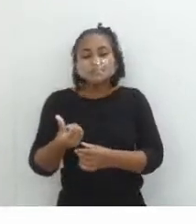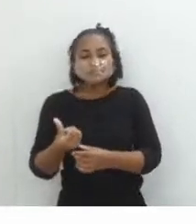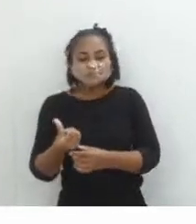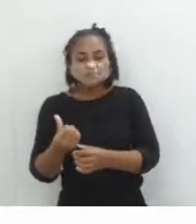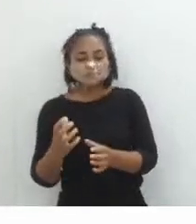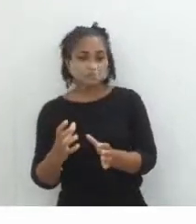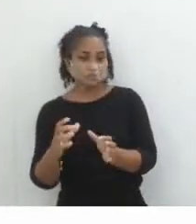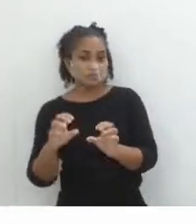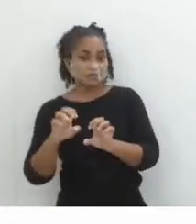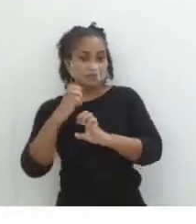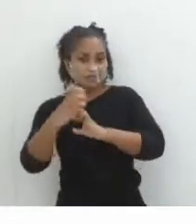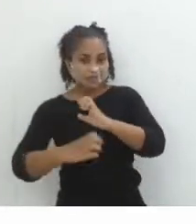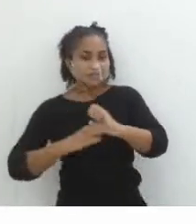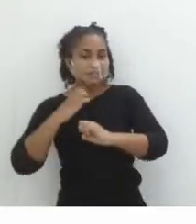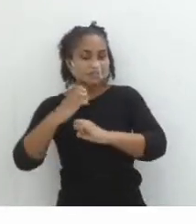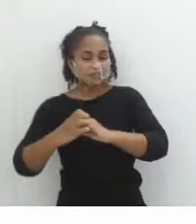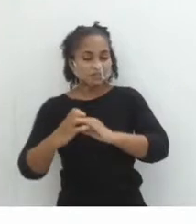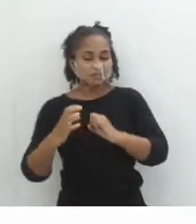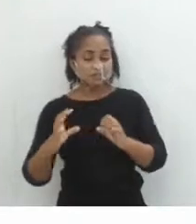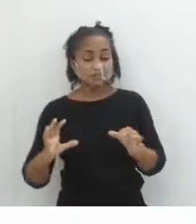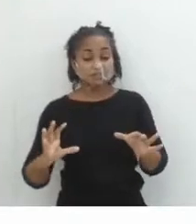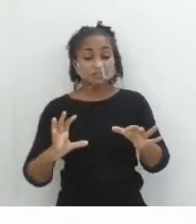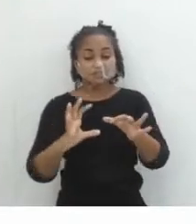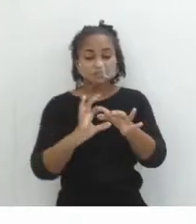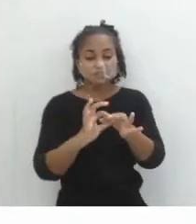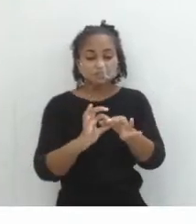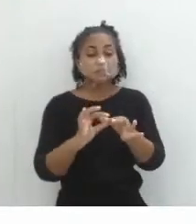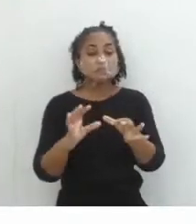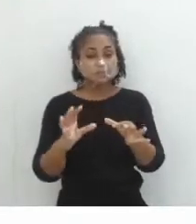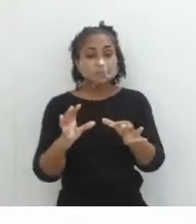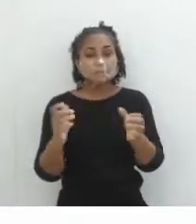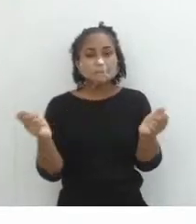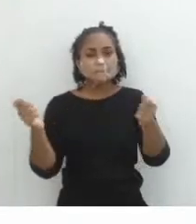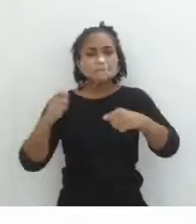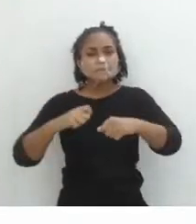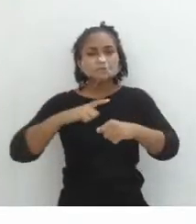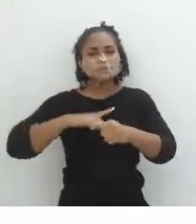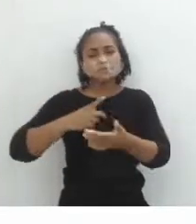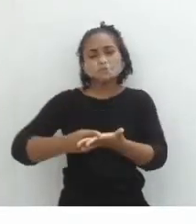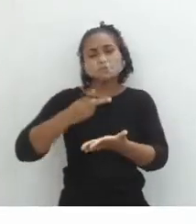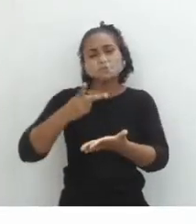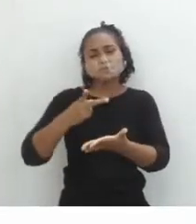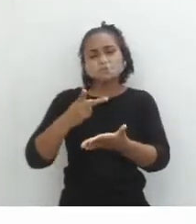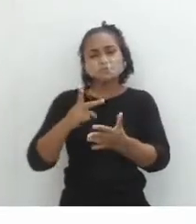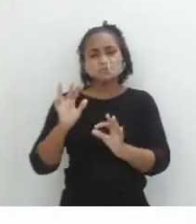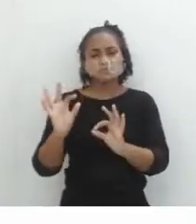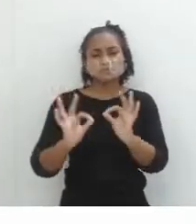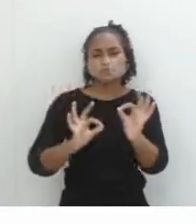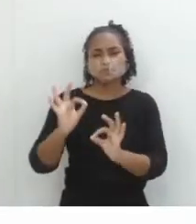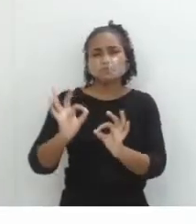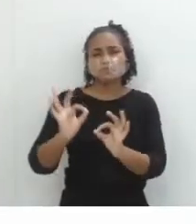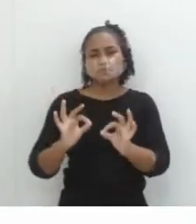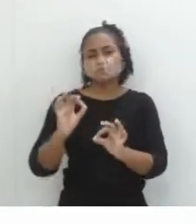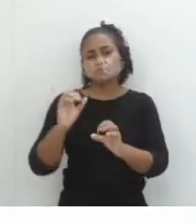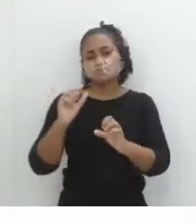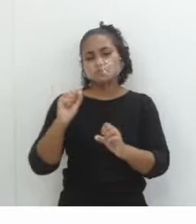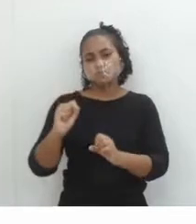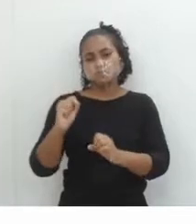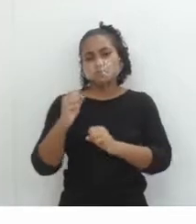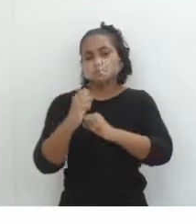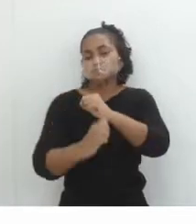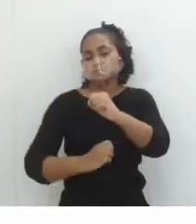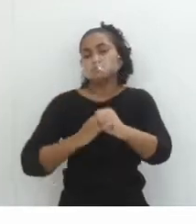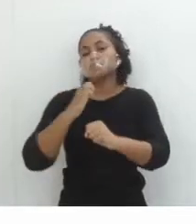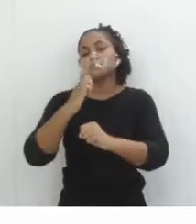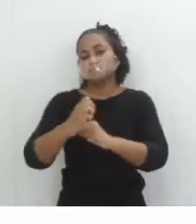o hidrogênio vai se unir ao oxigênio para fazer com que completem os 8 elétrons